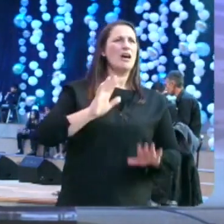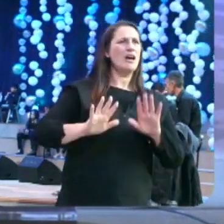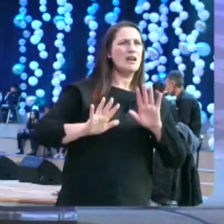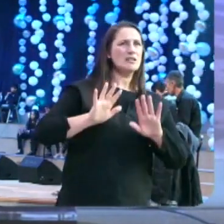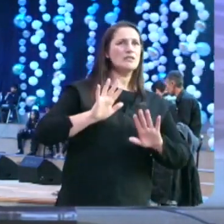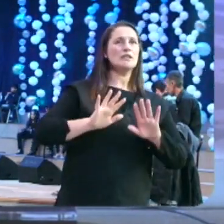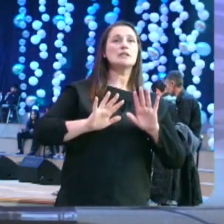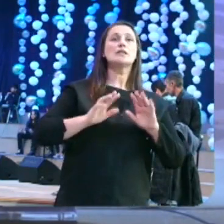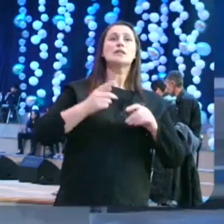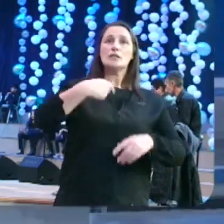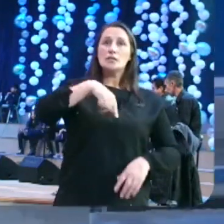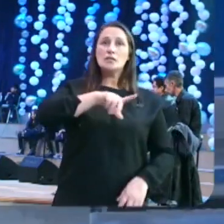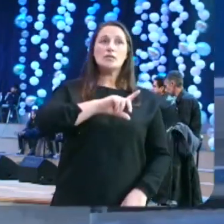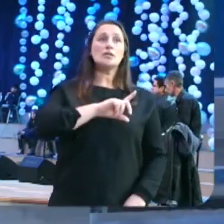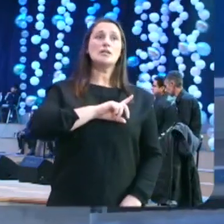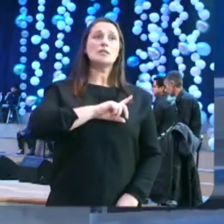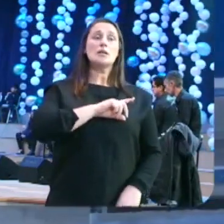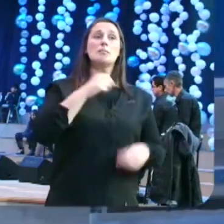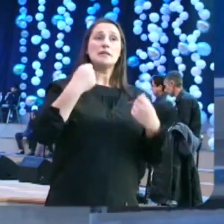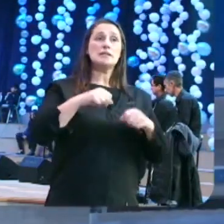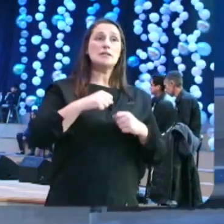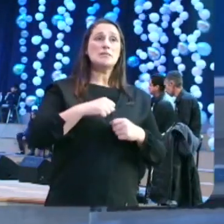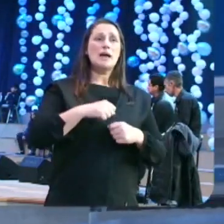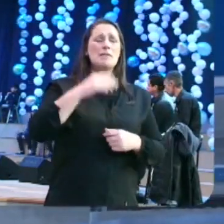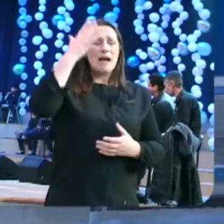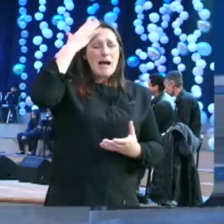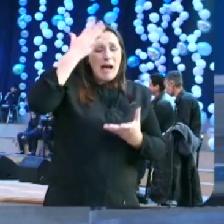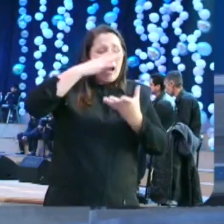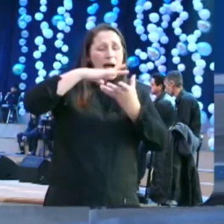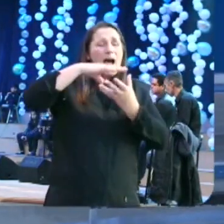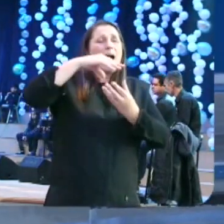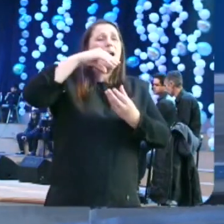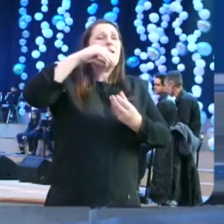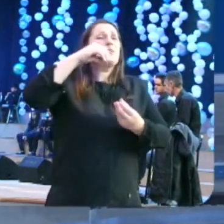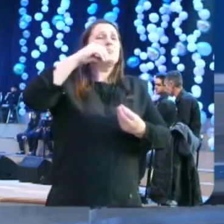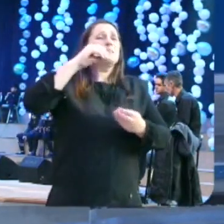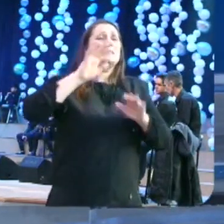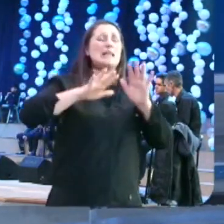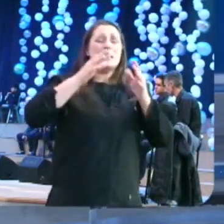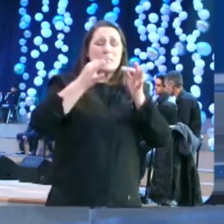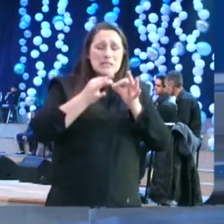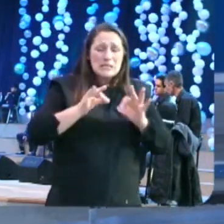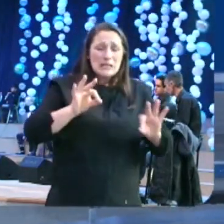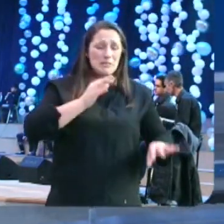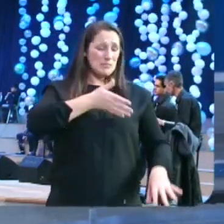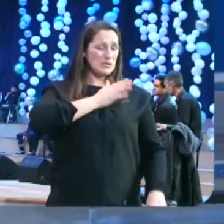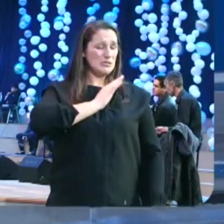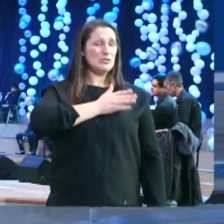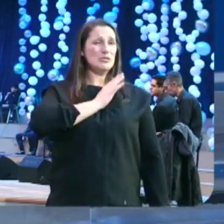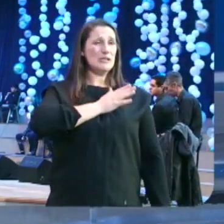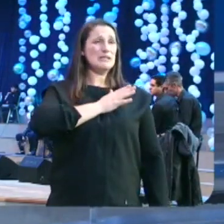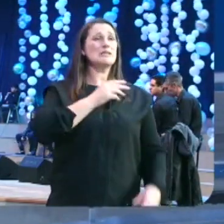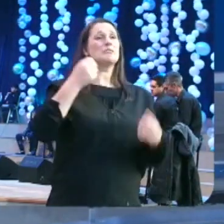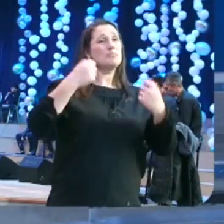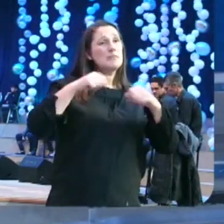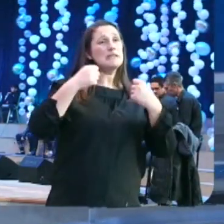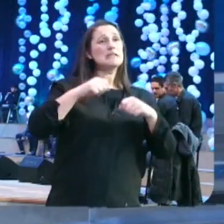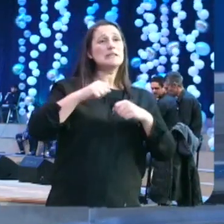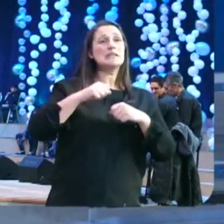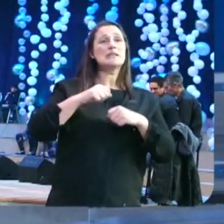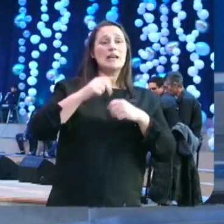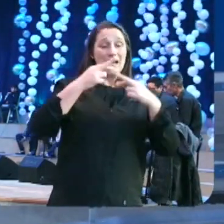vezes dessa nova chance em pequenas coisas da alma, em coisas simples do coração, que a gente precisa